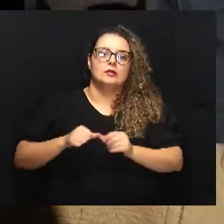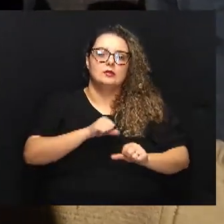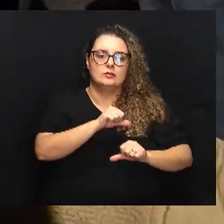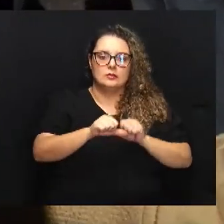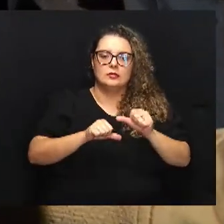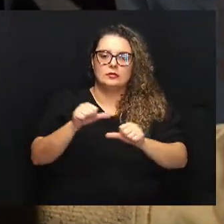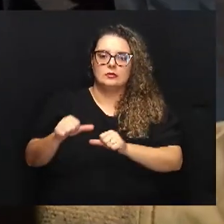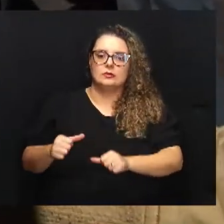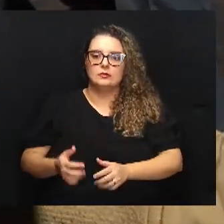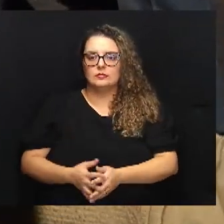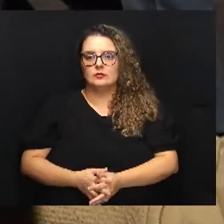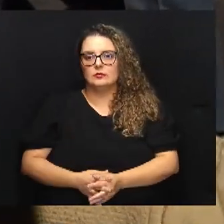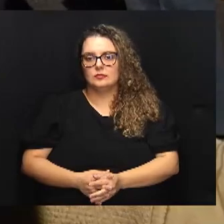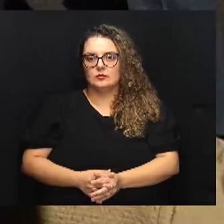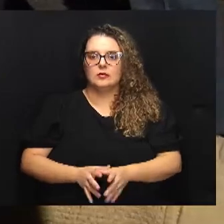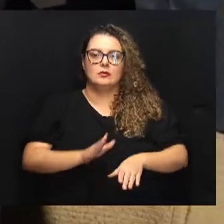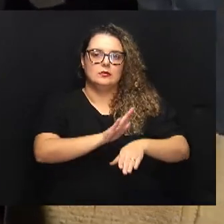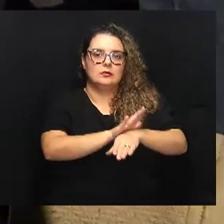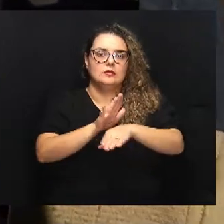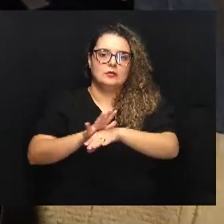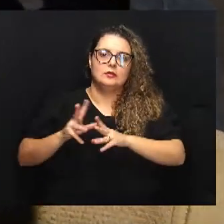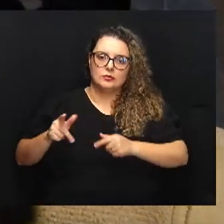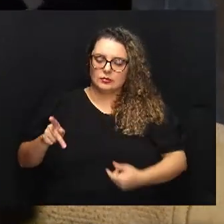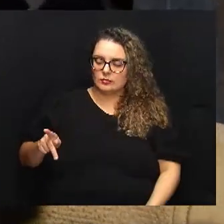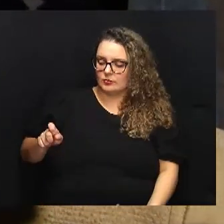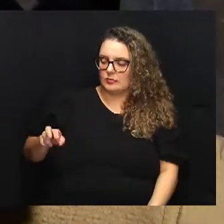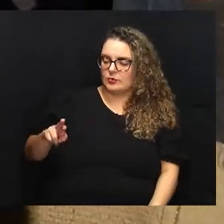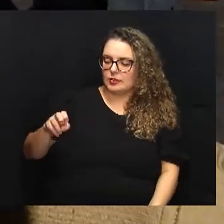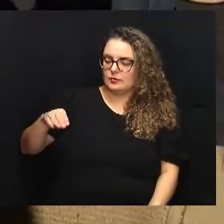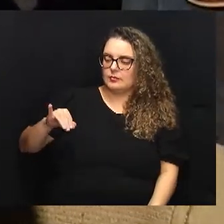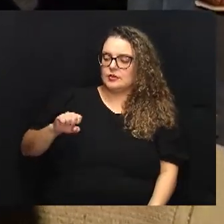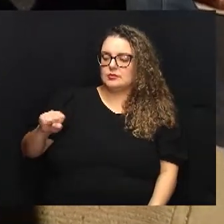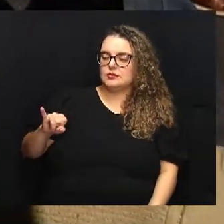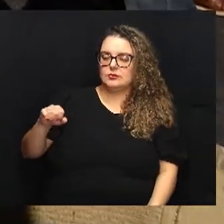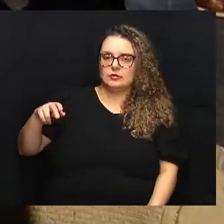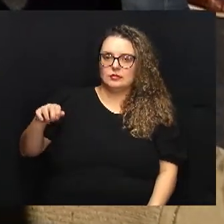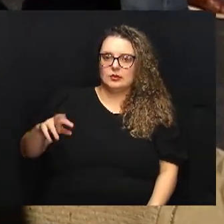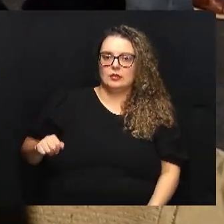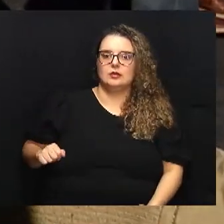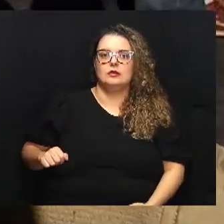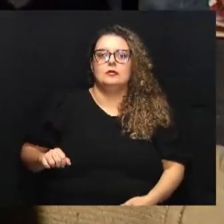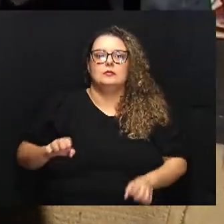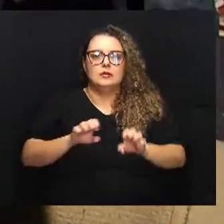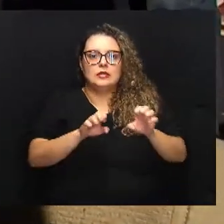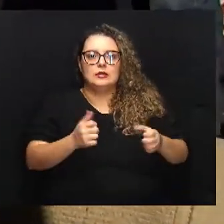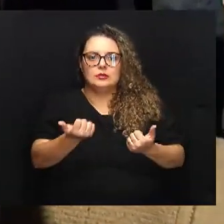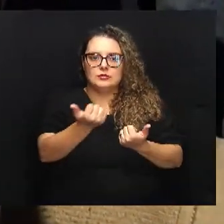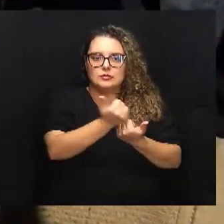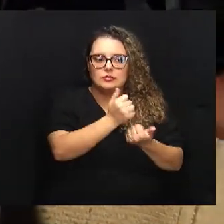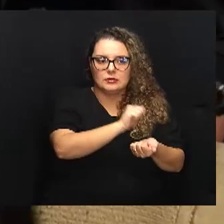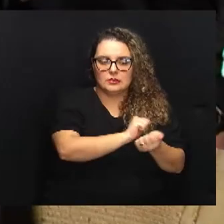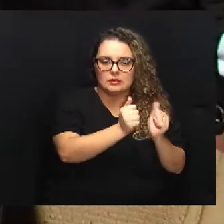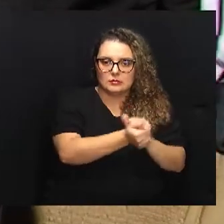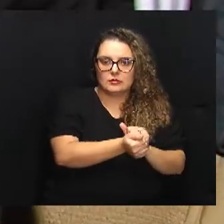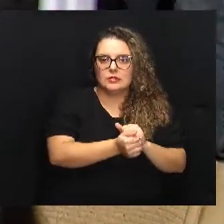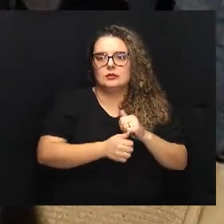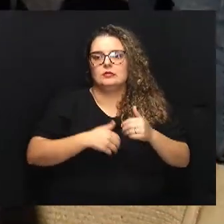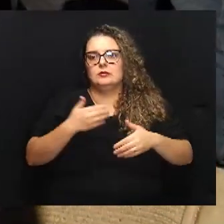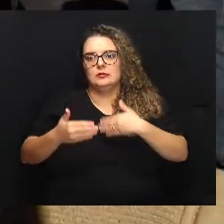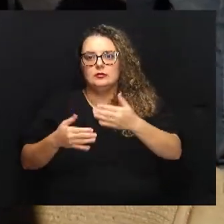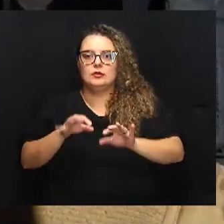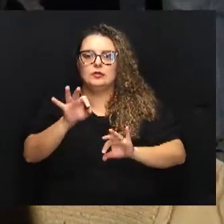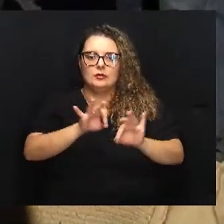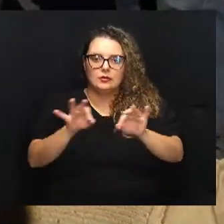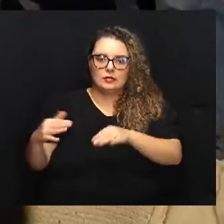que assim auxiliei todos os permissionários, tanto na mudança para a estrutura provisória e depois em todo o trâmite de organização